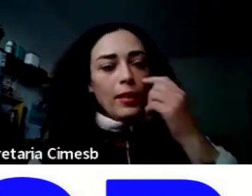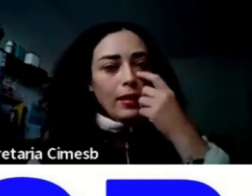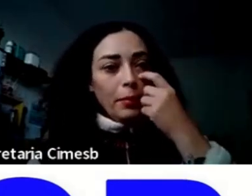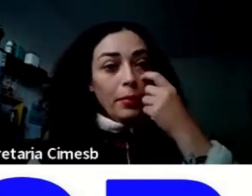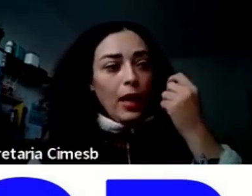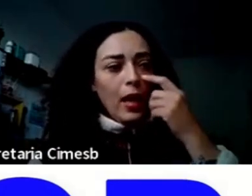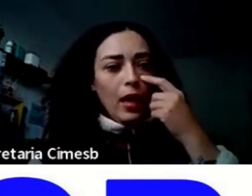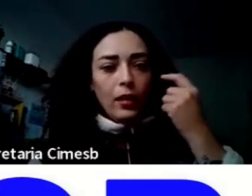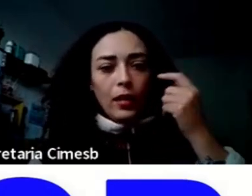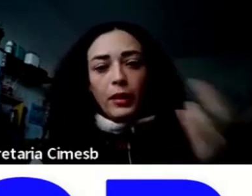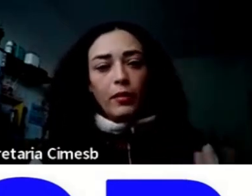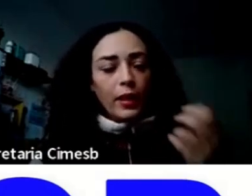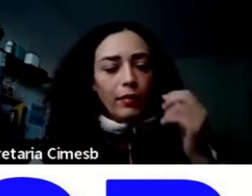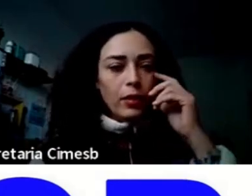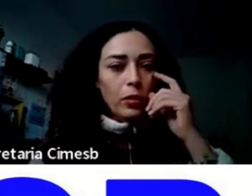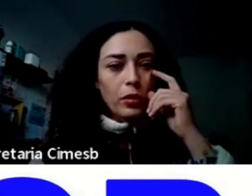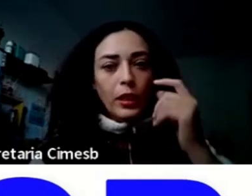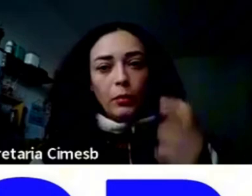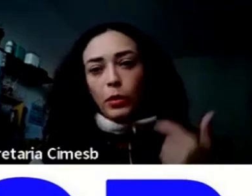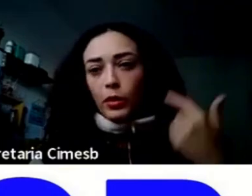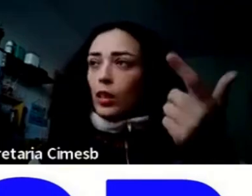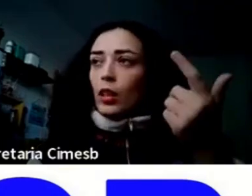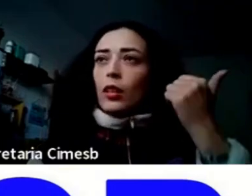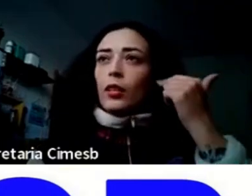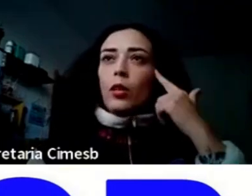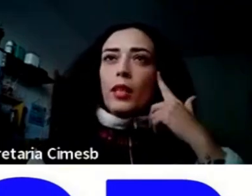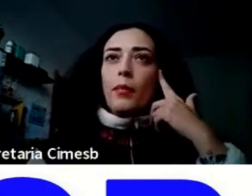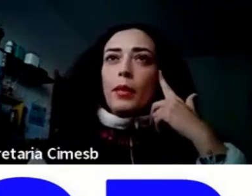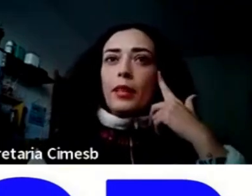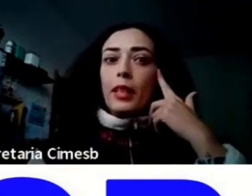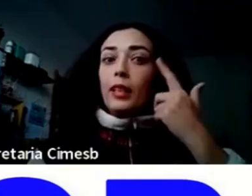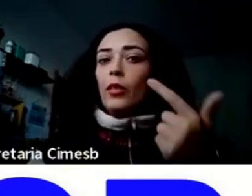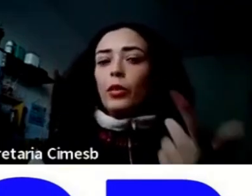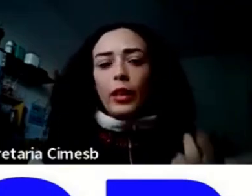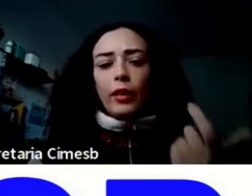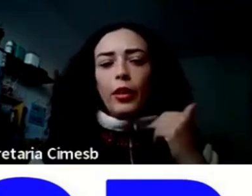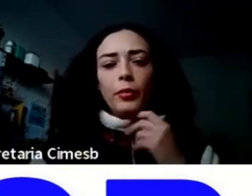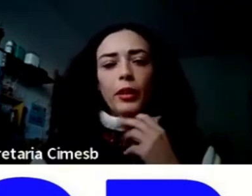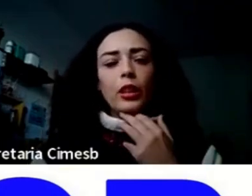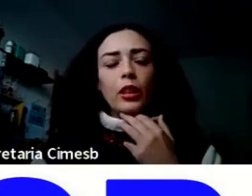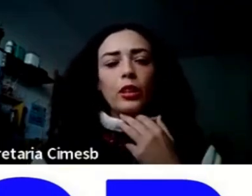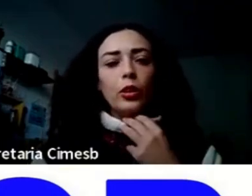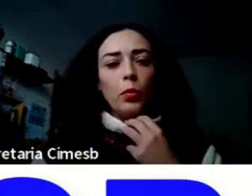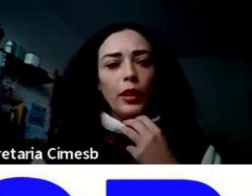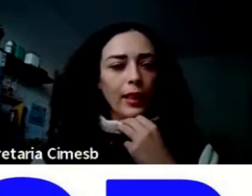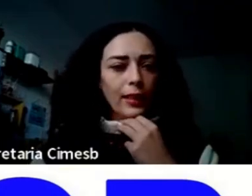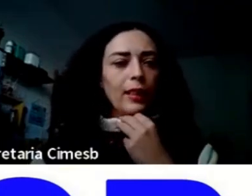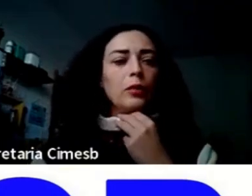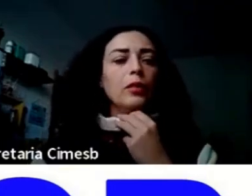sociedade ela começa também a formação através dos símbolos, começa a perceber que tem outra forma